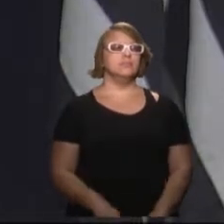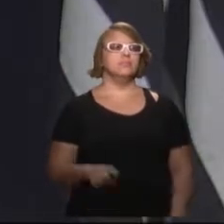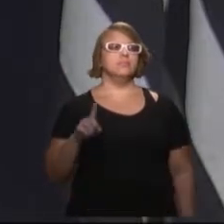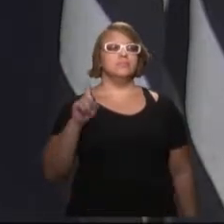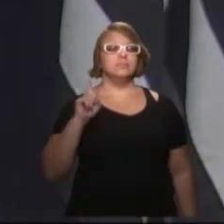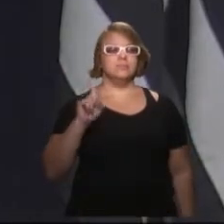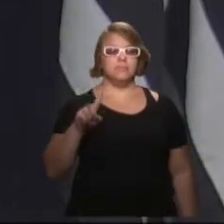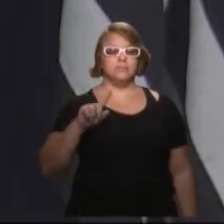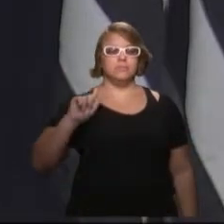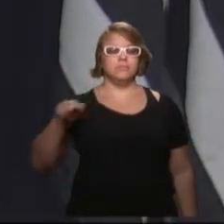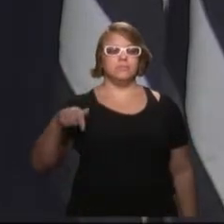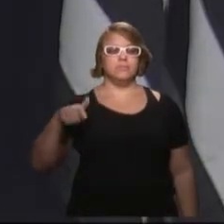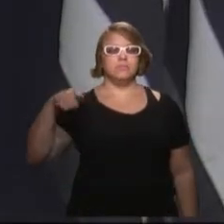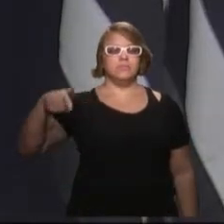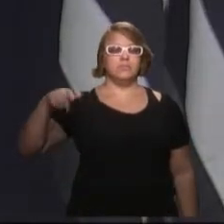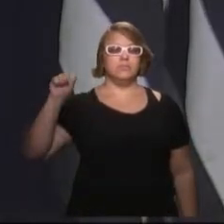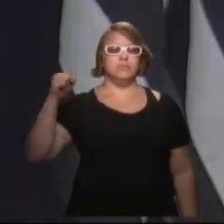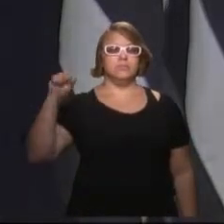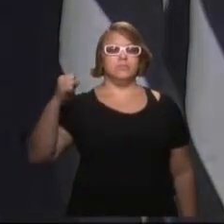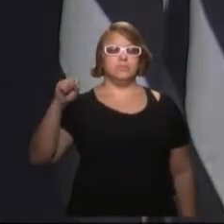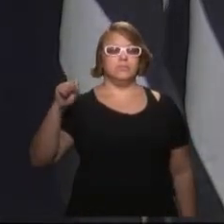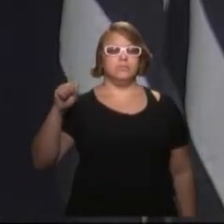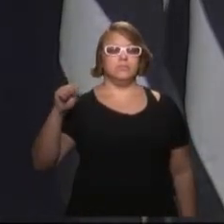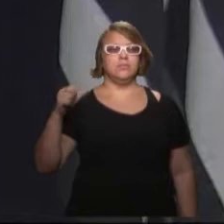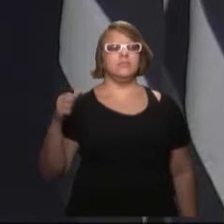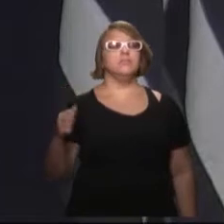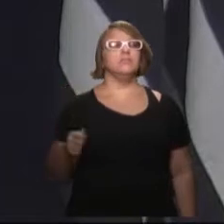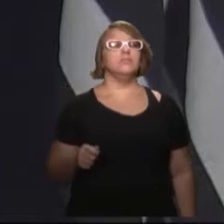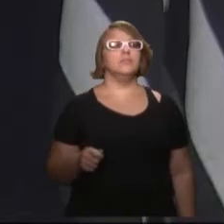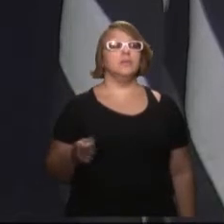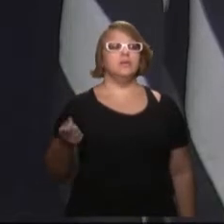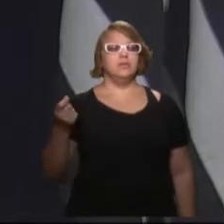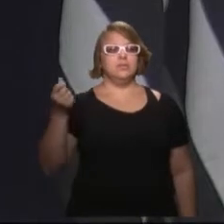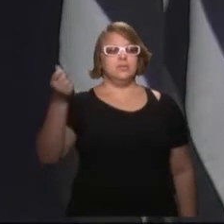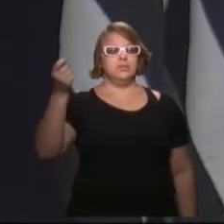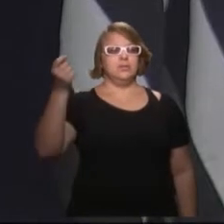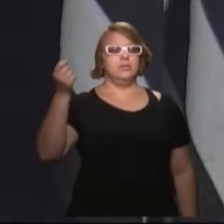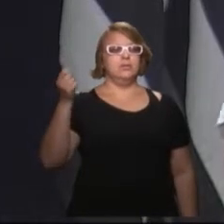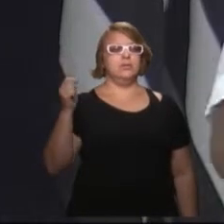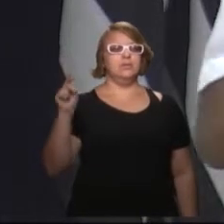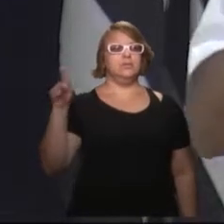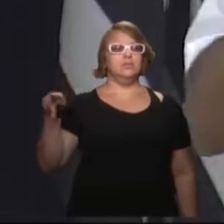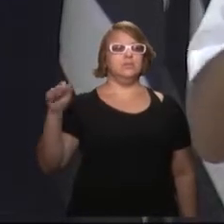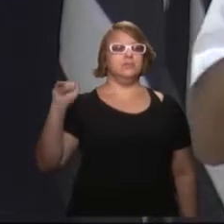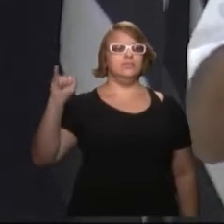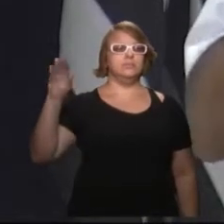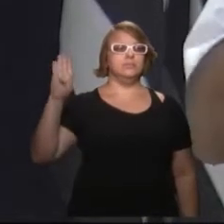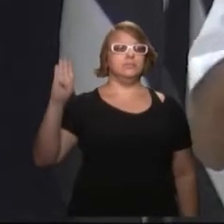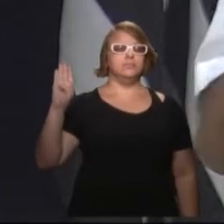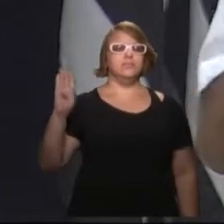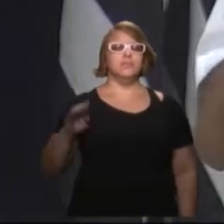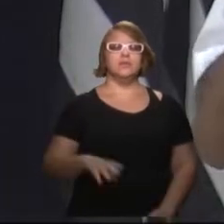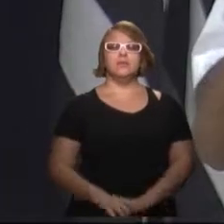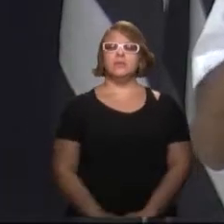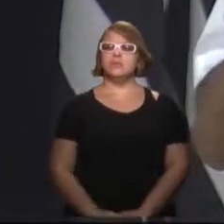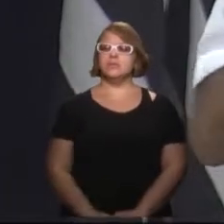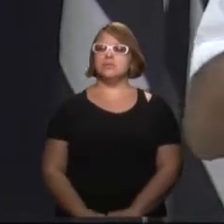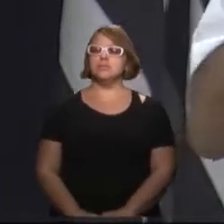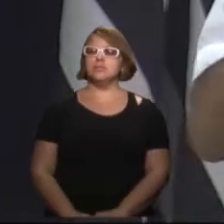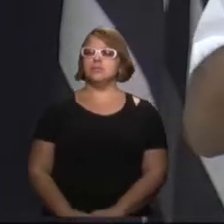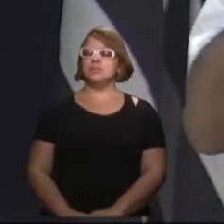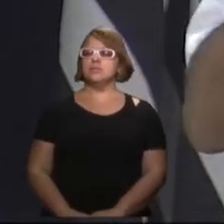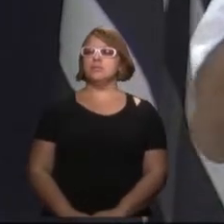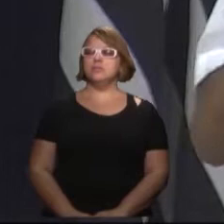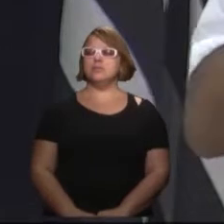R$1,78 no PIB brasileiro, tá certo? Segundo o IPEA, fala o seguinte, os gastos com Bolsa Família representam